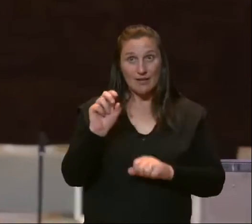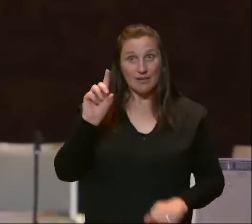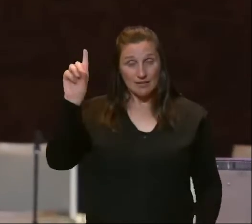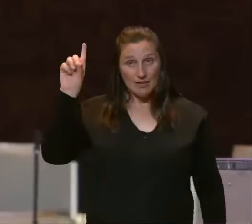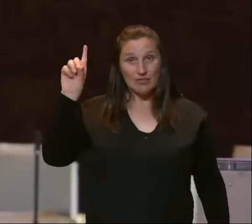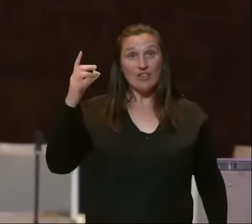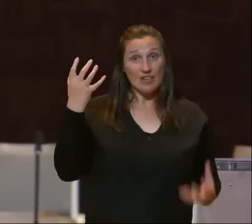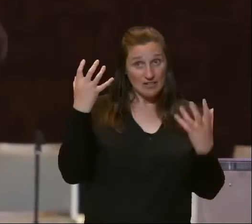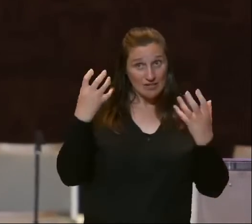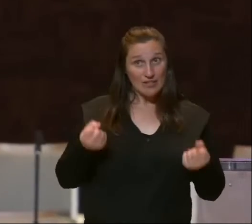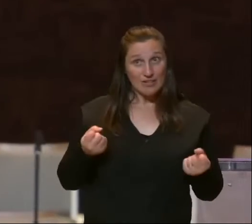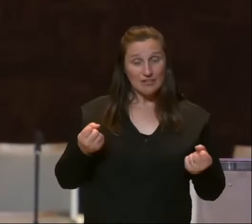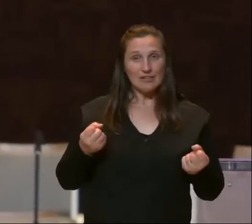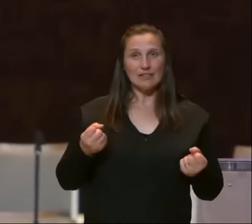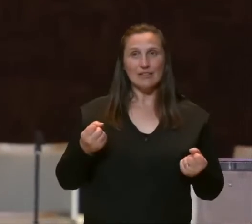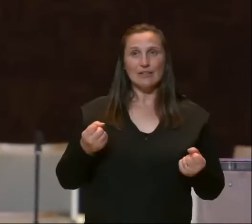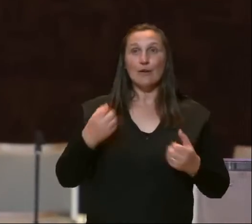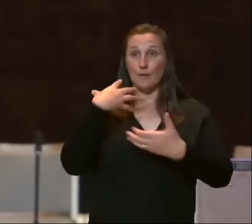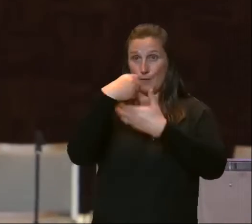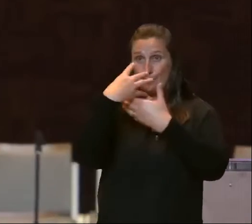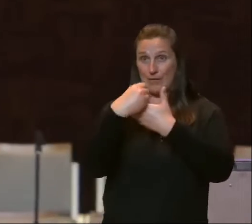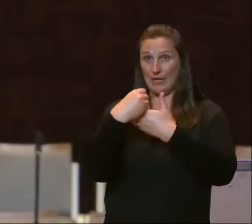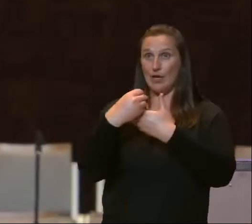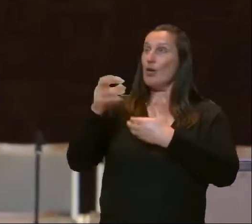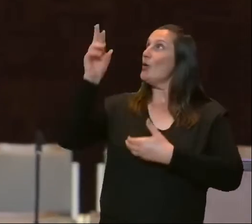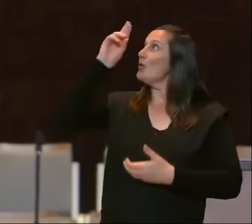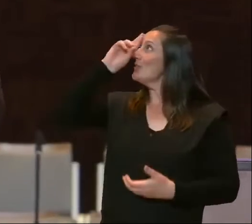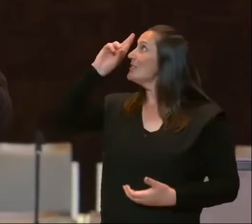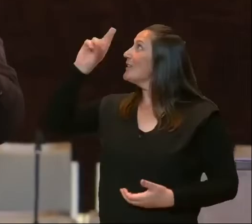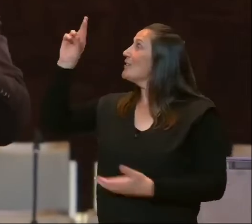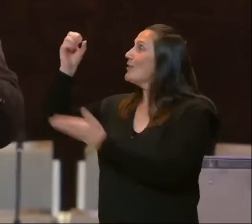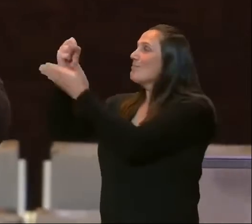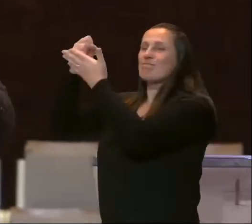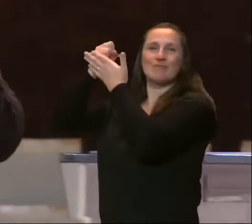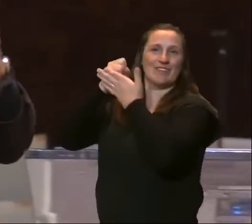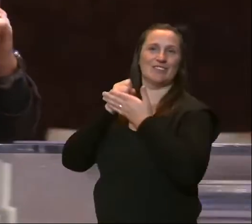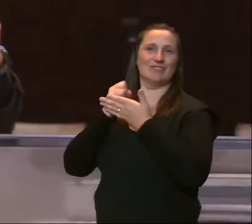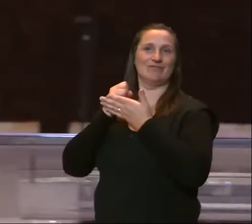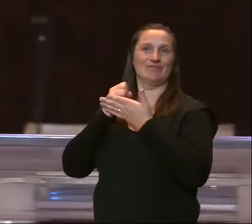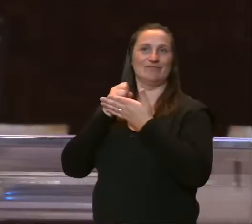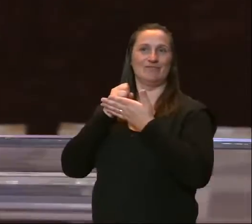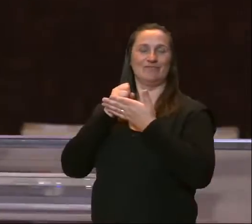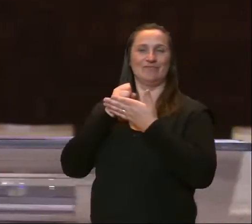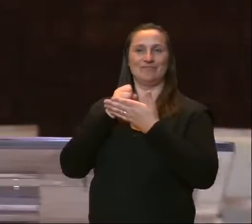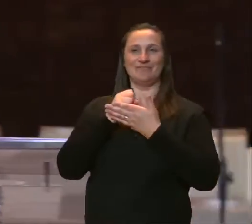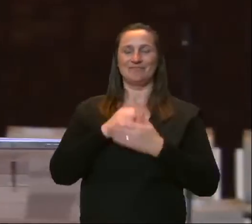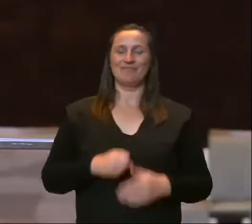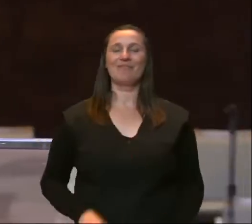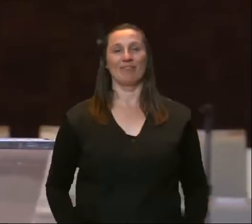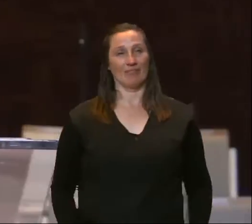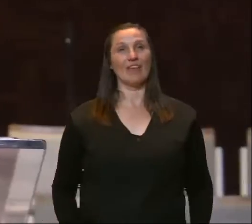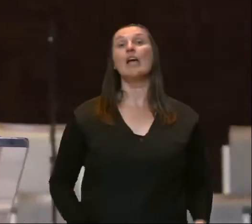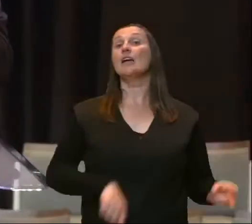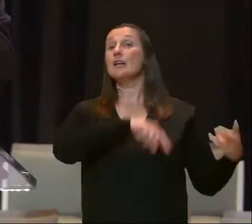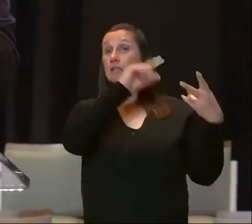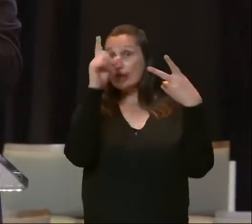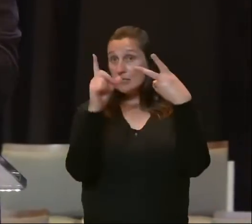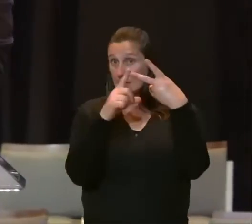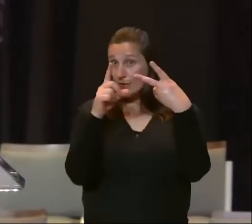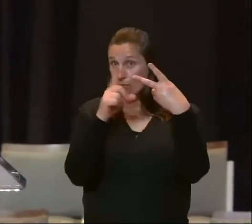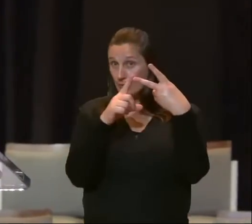Diga assim, o Senhor é minha porção. Segundo, esperar em